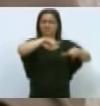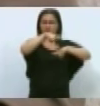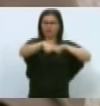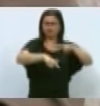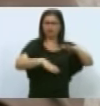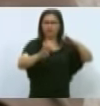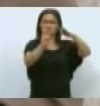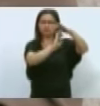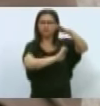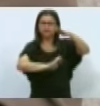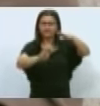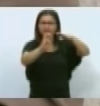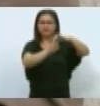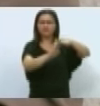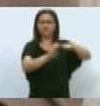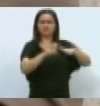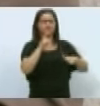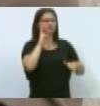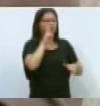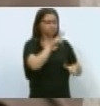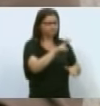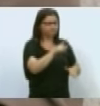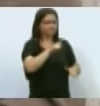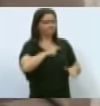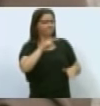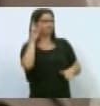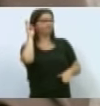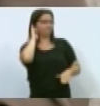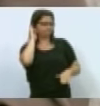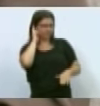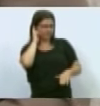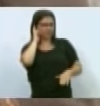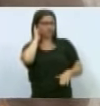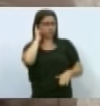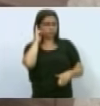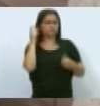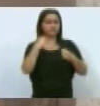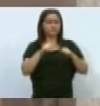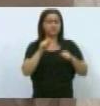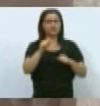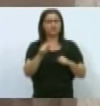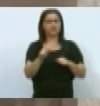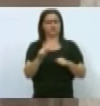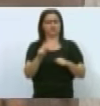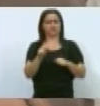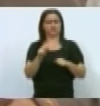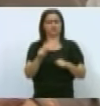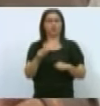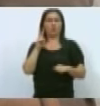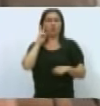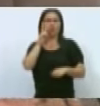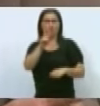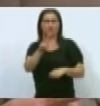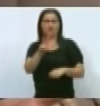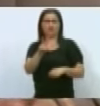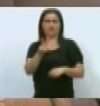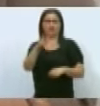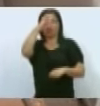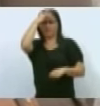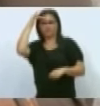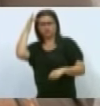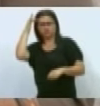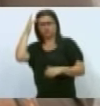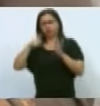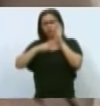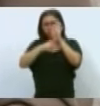habilidade para aquele emprego, então nós temos que ver um que a gente encaixe na função. Não é jogar porque está precisando cobrir a cota de deficiente. Não